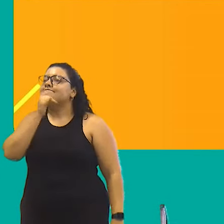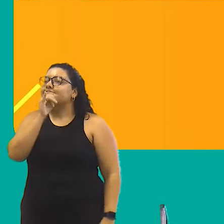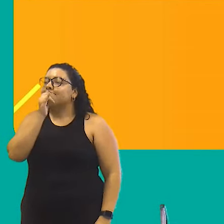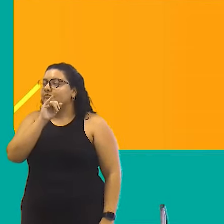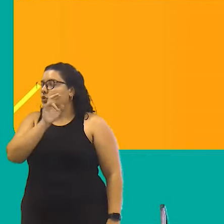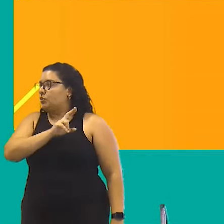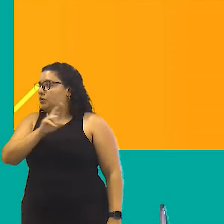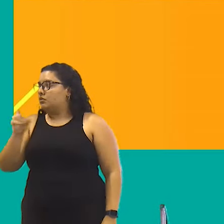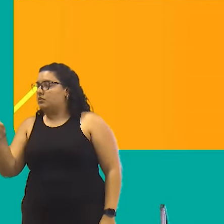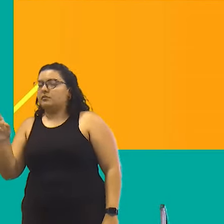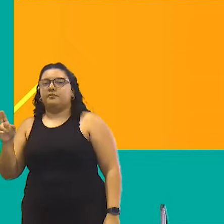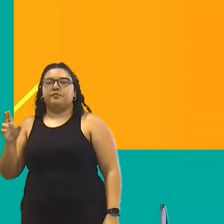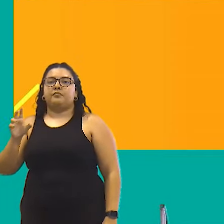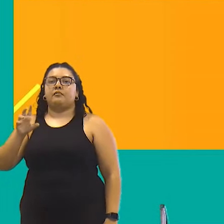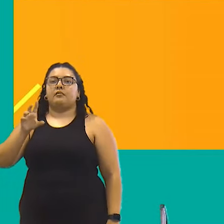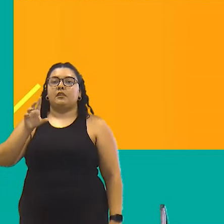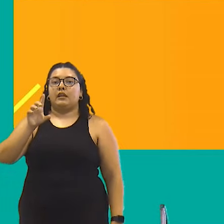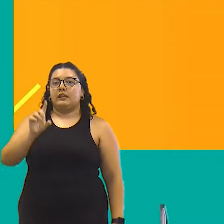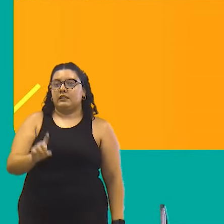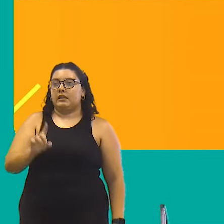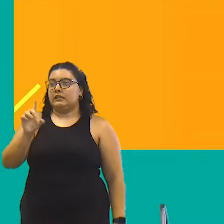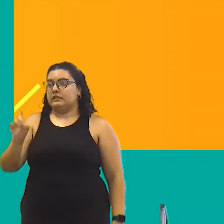chamada DDP,